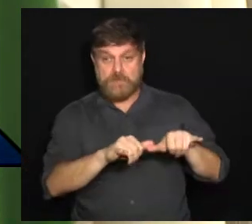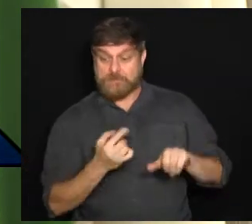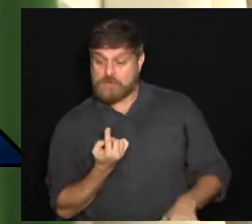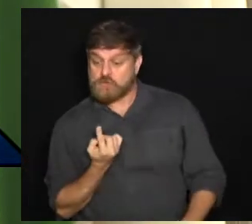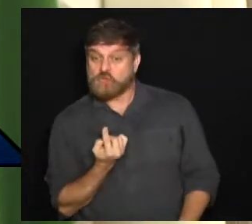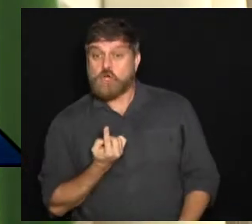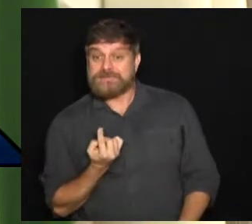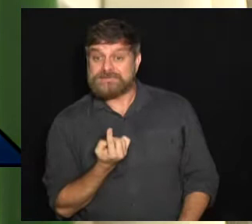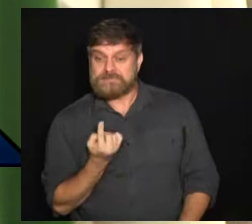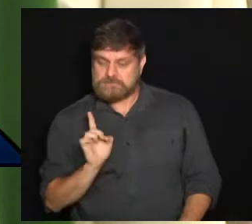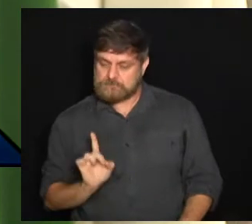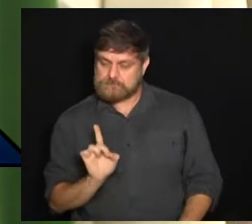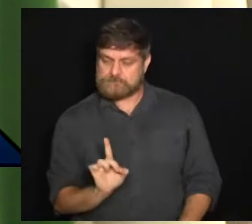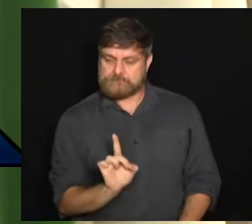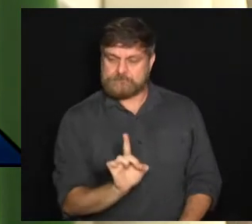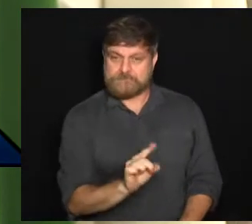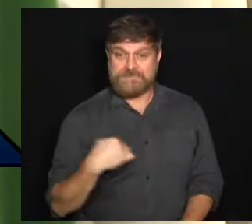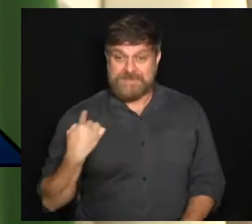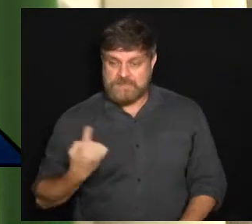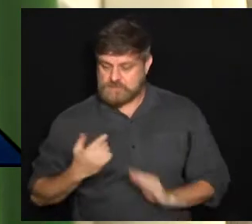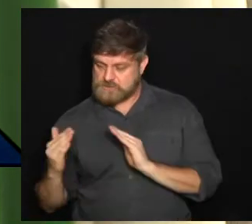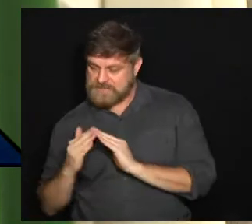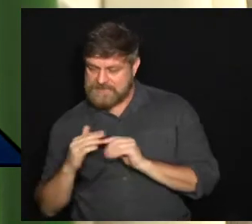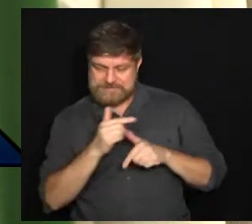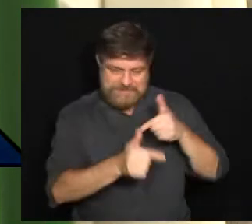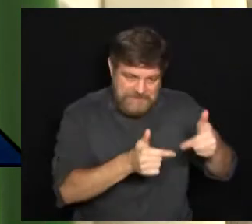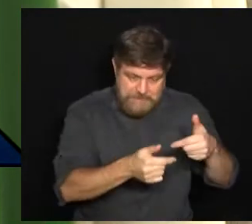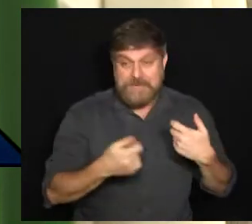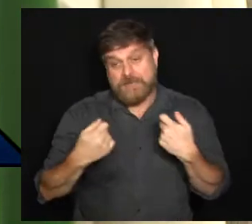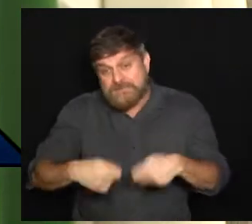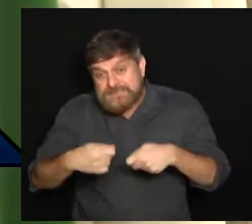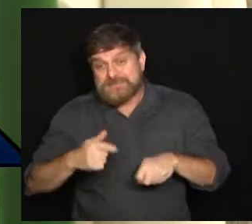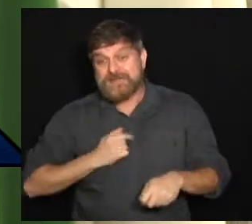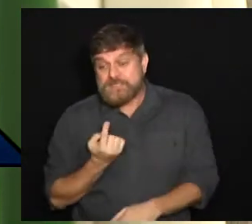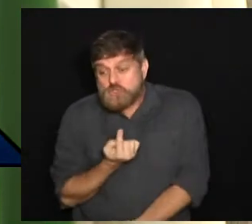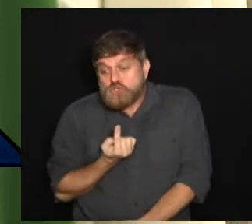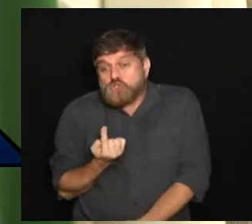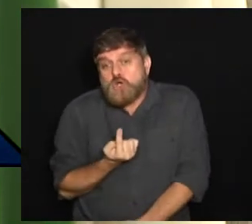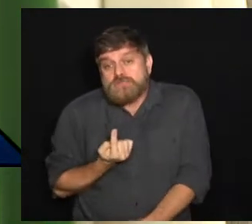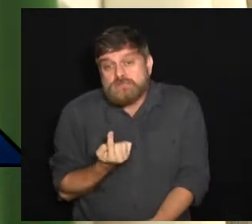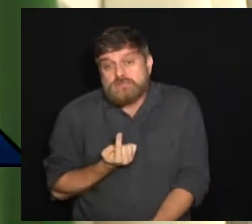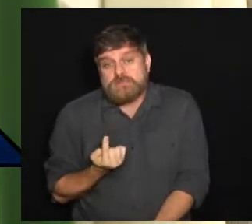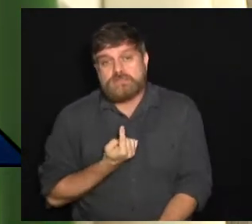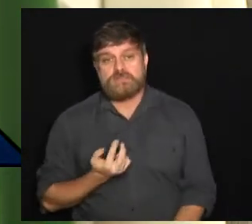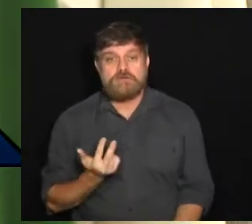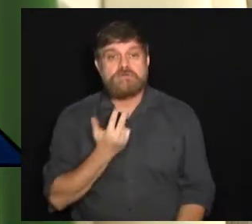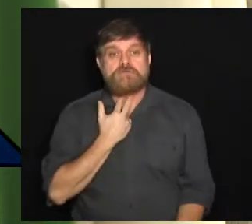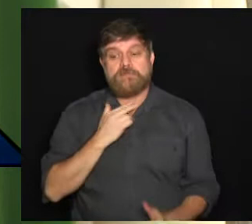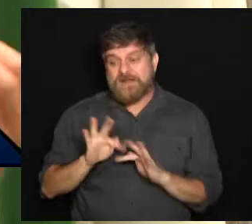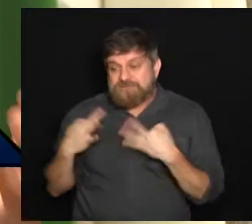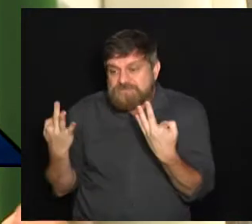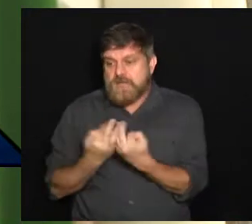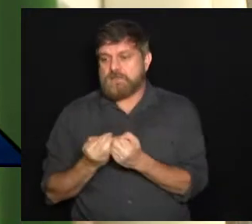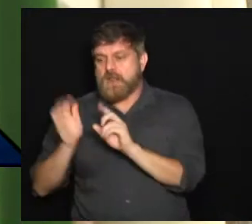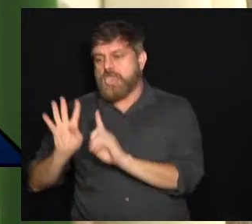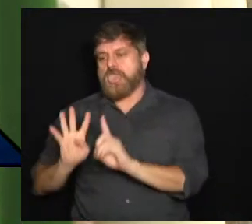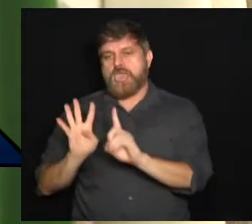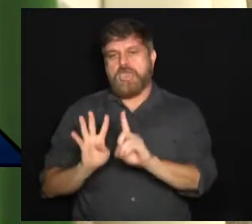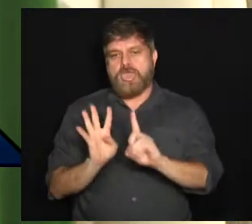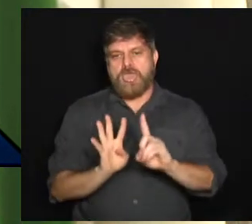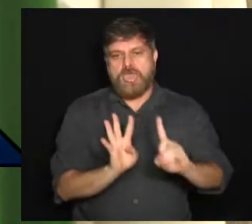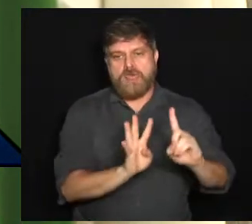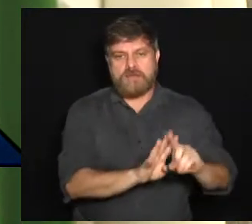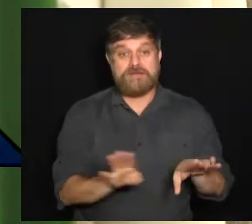sozinho. Então, assim, a gente tem que sair de casa para fazer compra, para trabalhar? Tem, mas faça sozinho, né? Não vai levar a família toda, não vai... Né? A